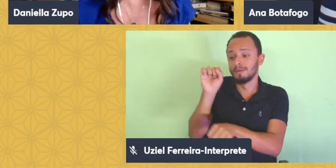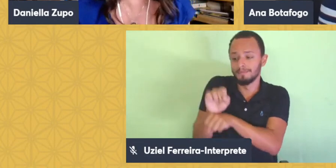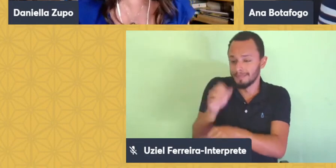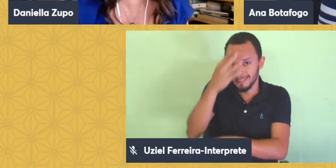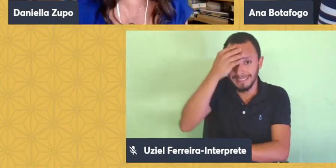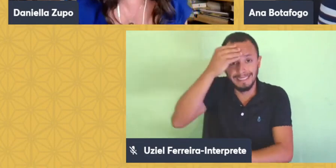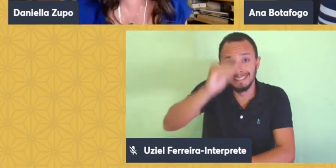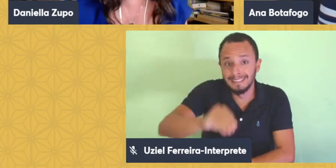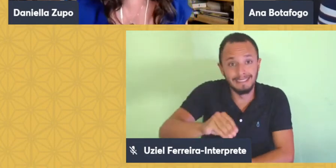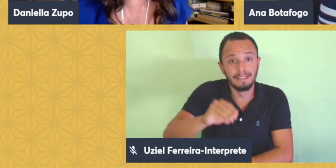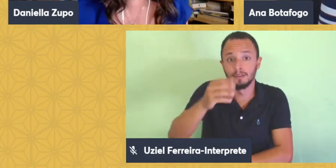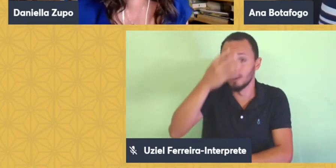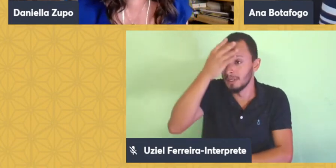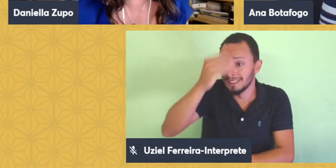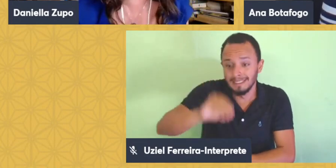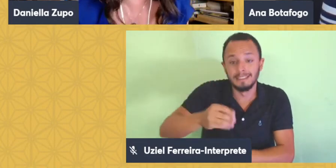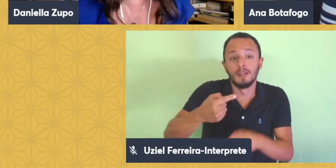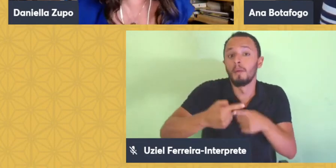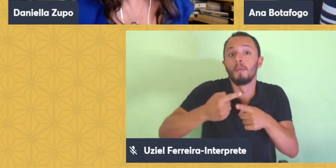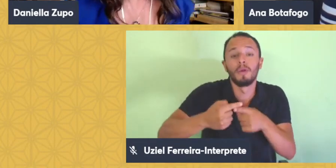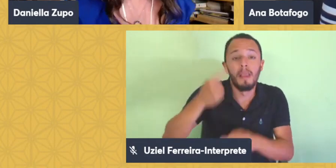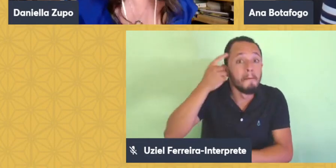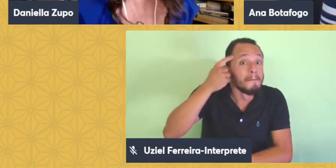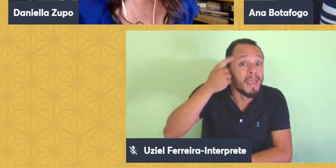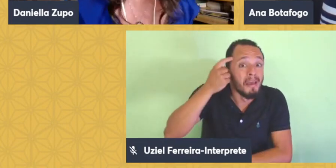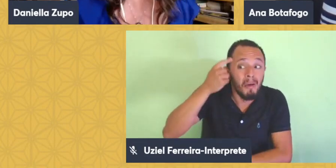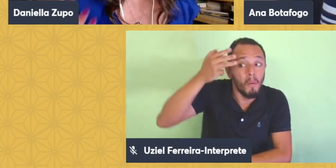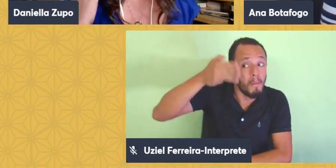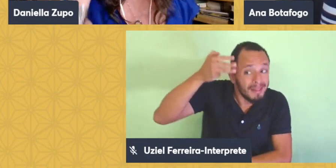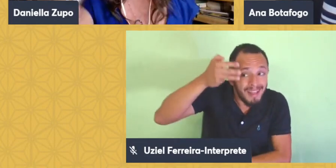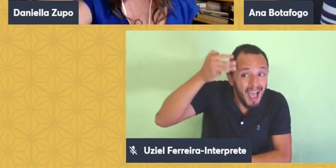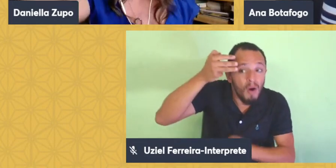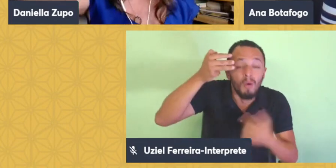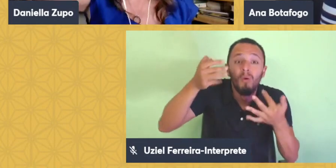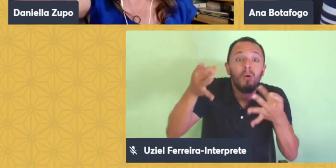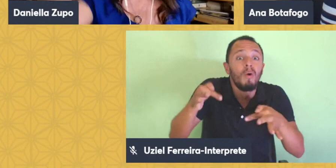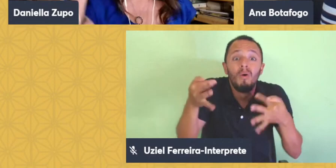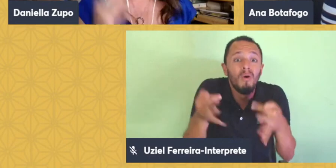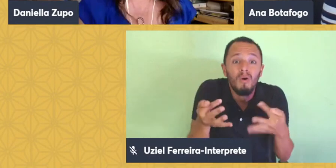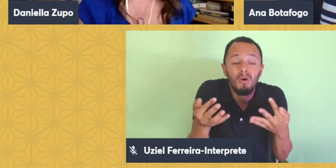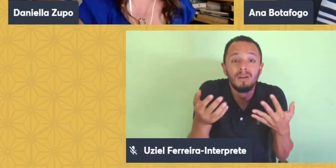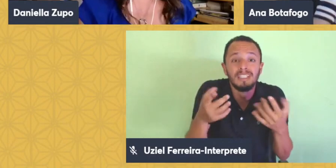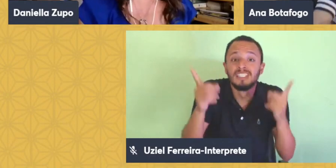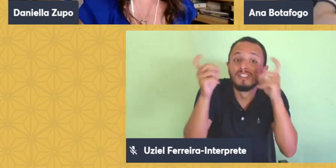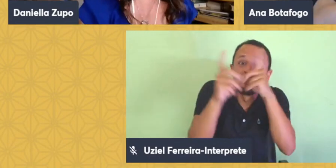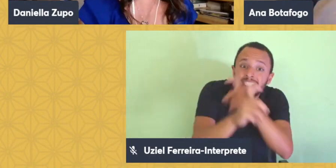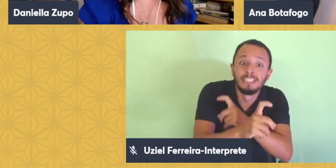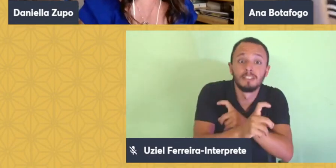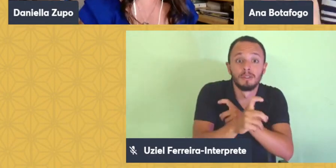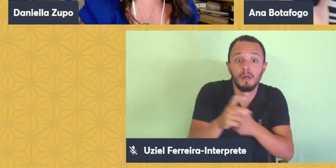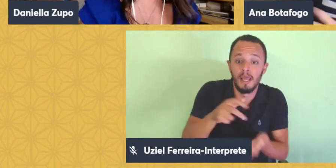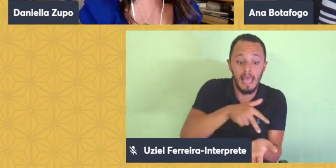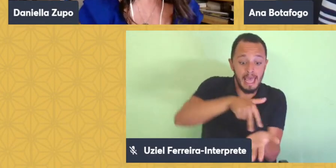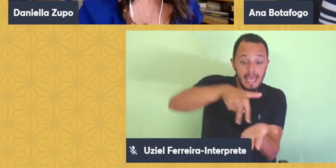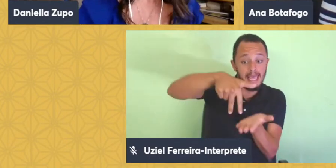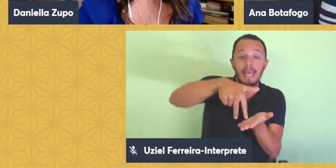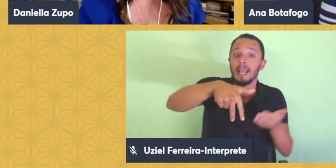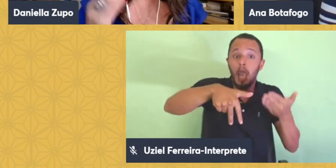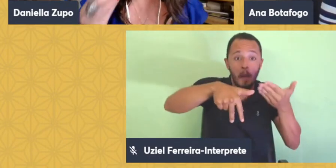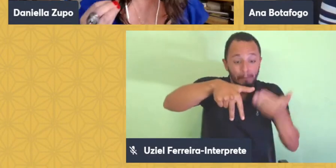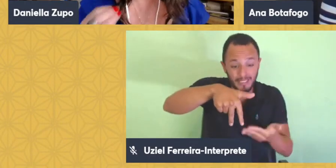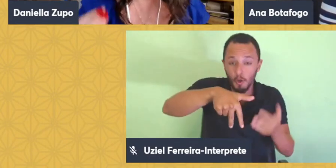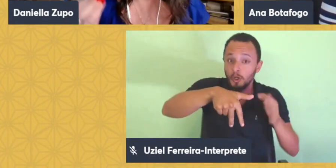publicamente corajosamente questão história do Metal Leve finalidade desta Olimpíadas ela disse